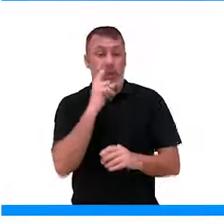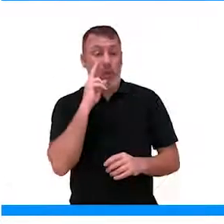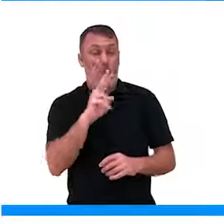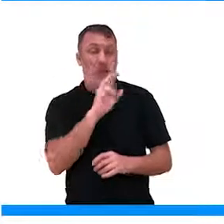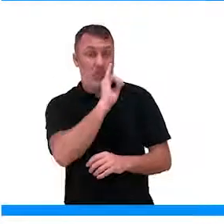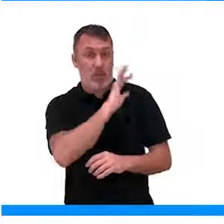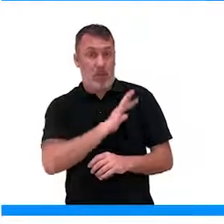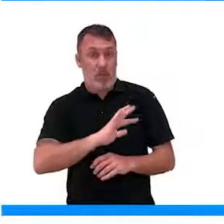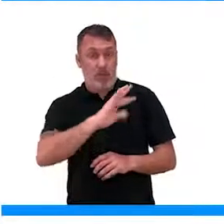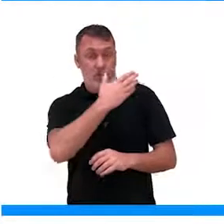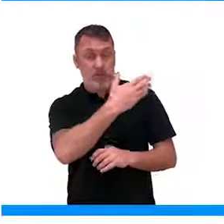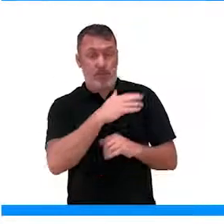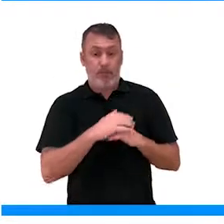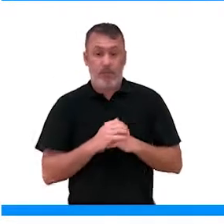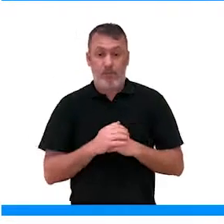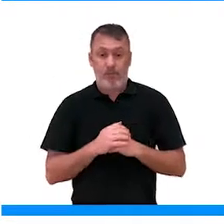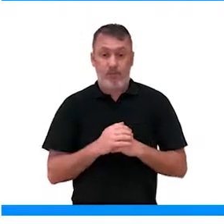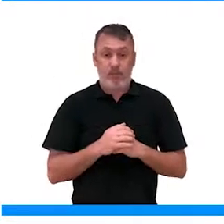ó.